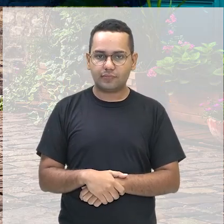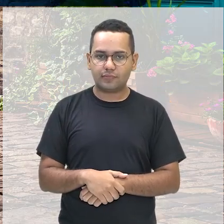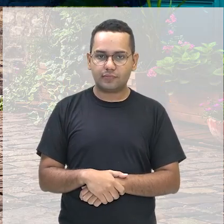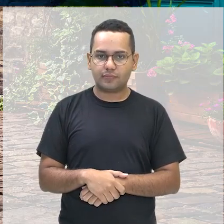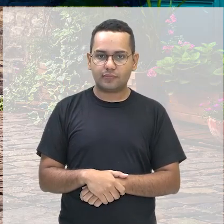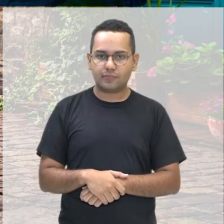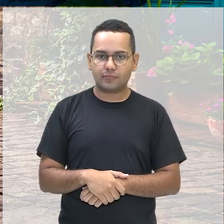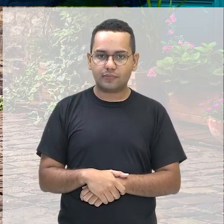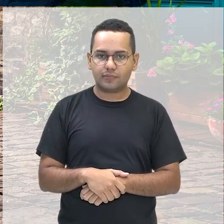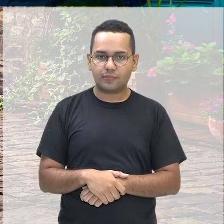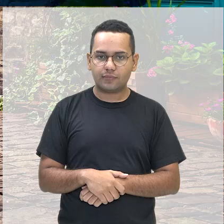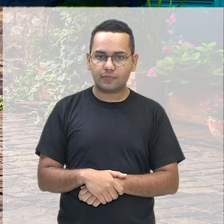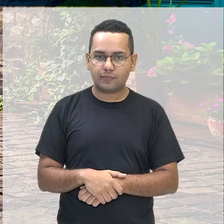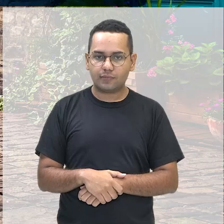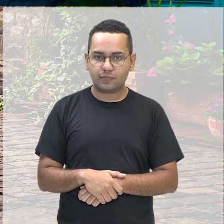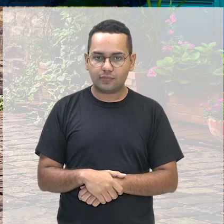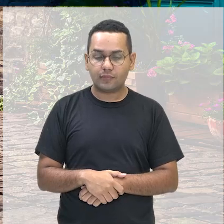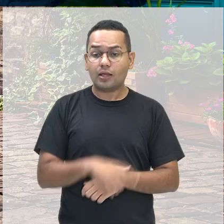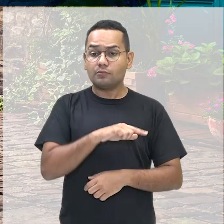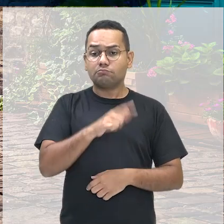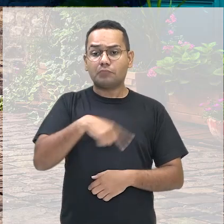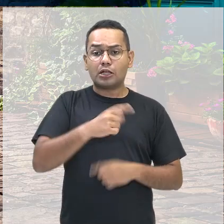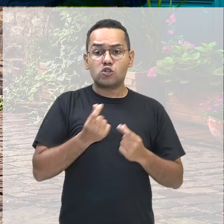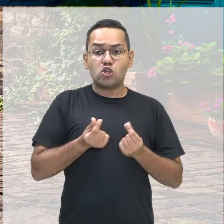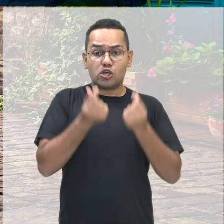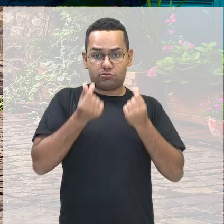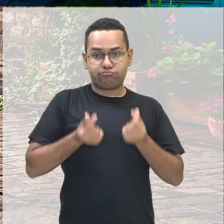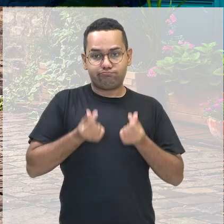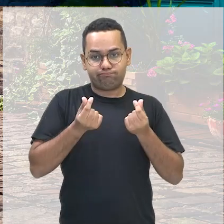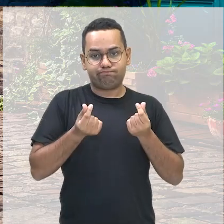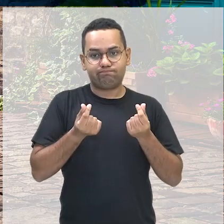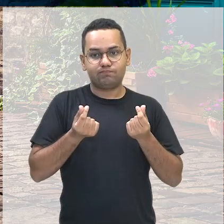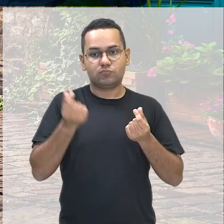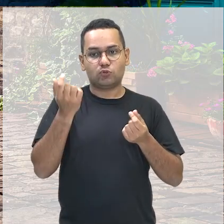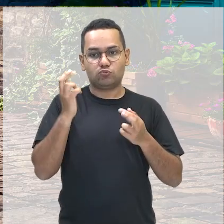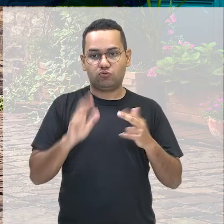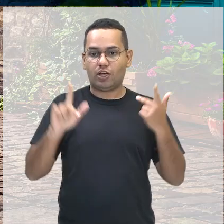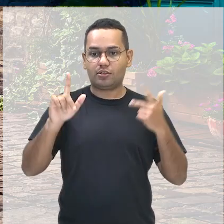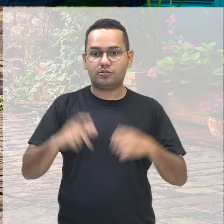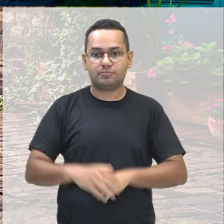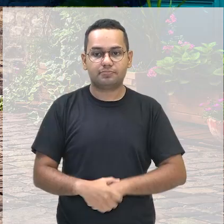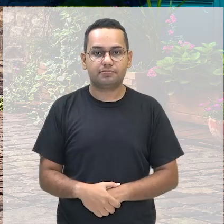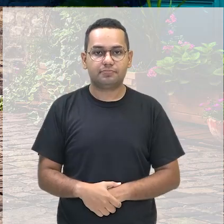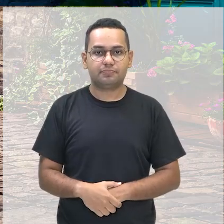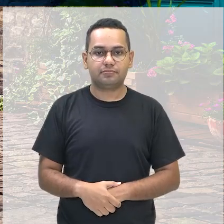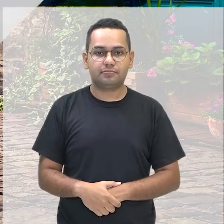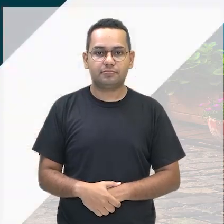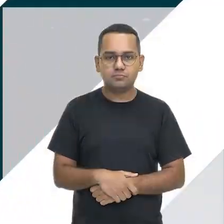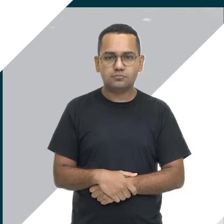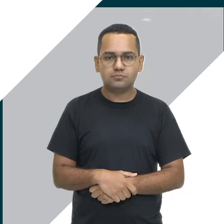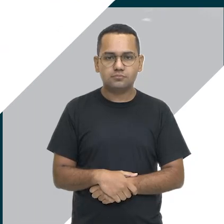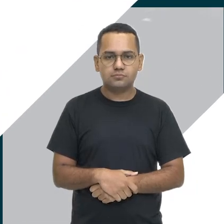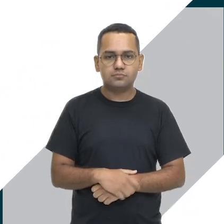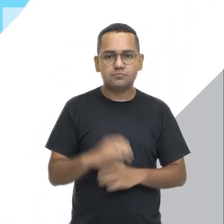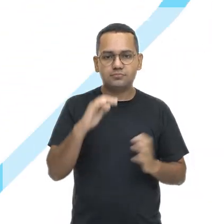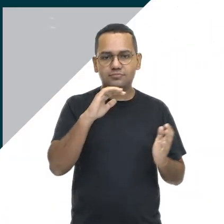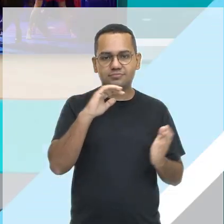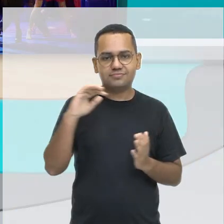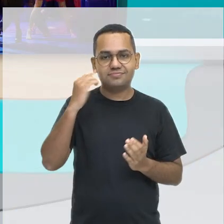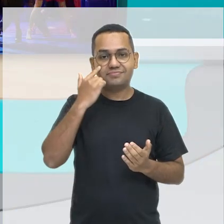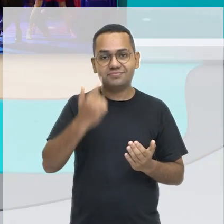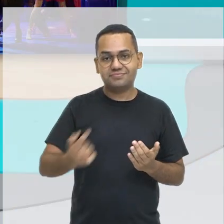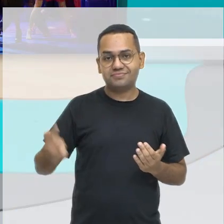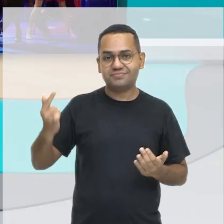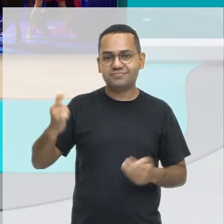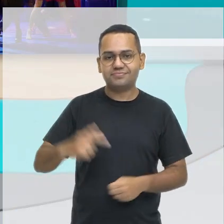às pessoas eruditas da época, ou seja, as pessoas ricas. Eles ridicularizavam. Mudamos o